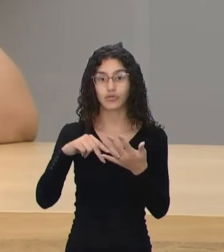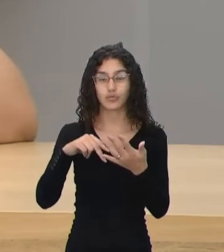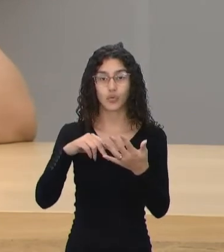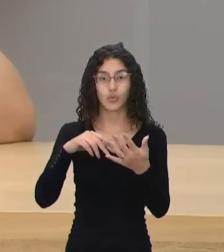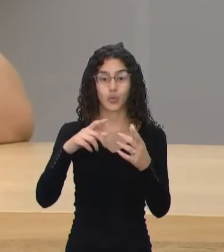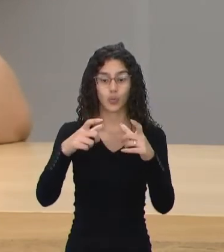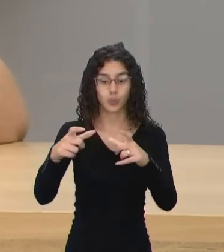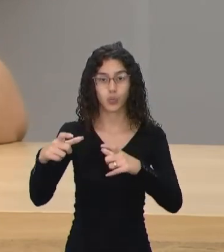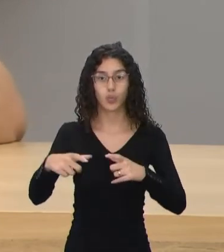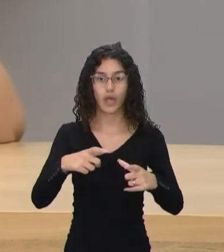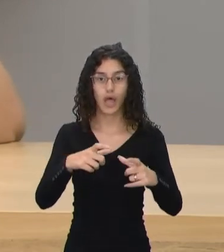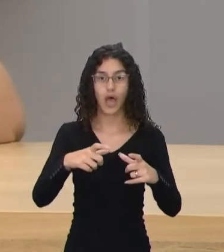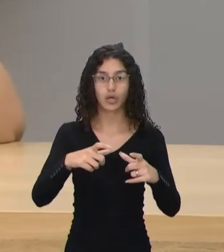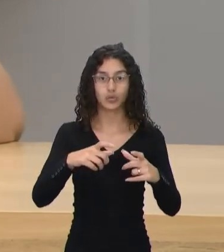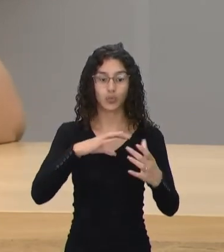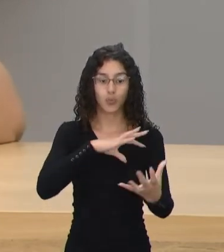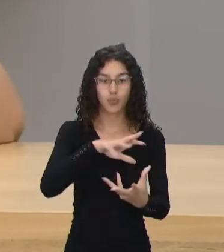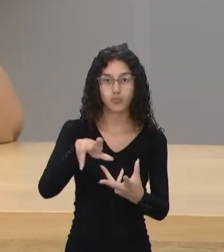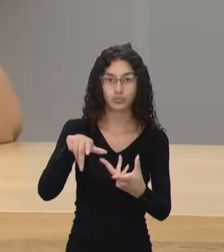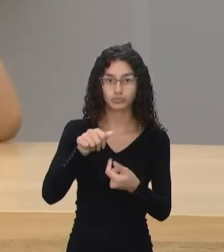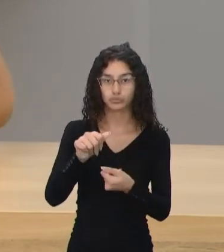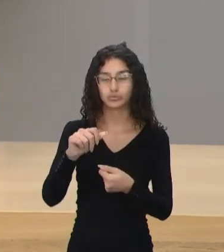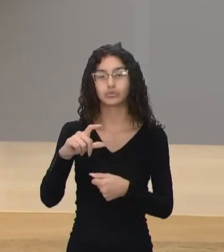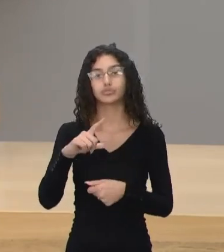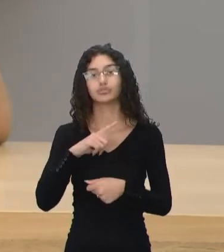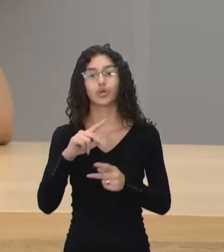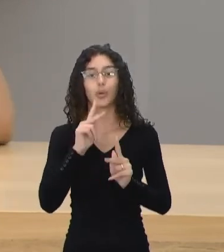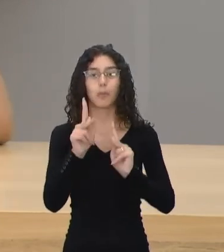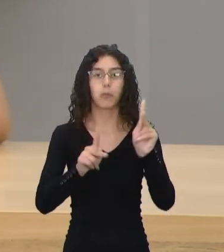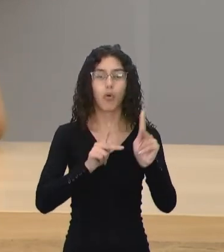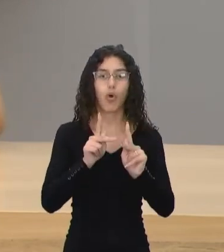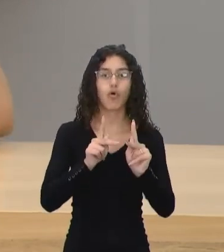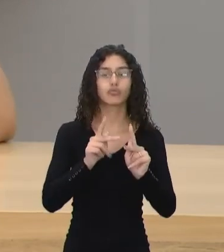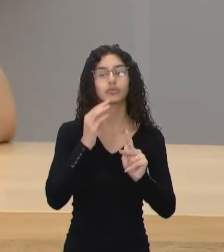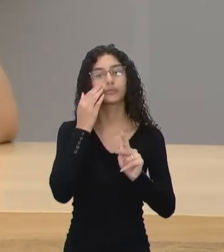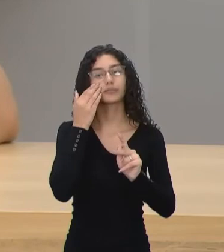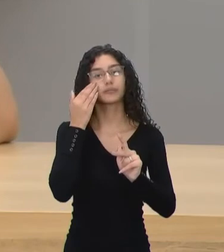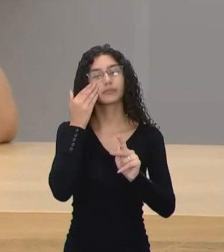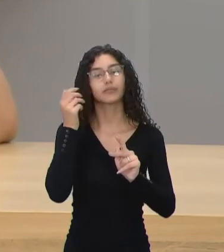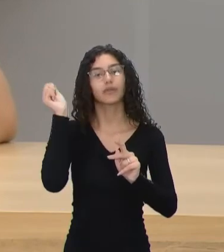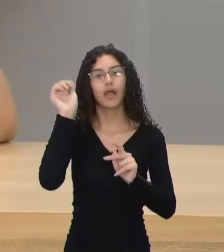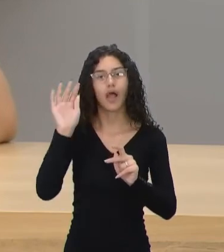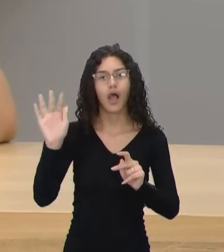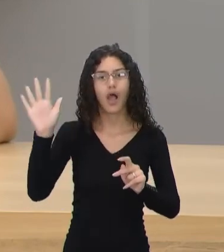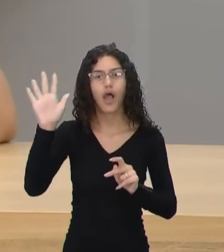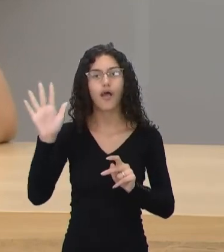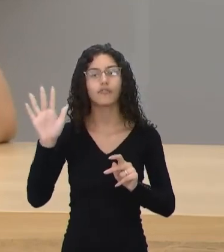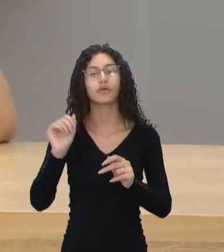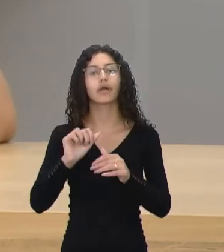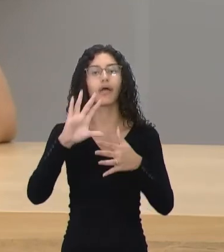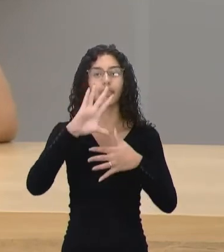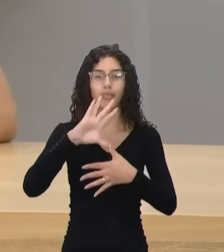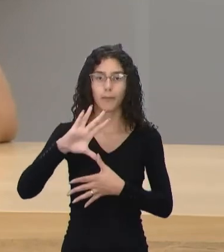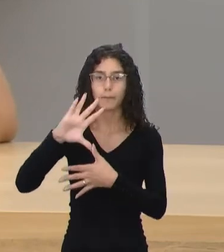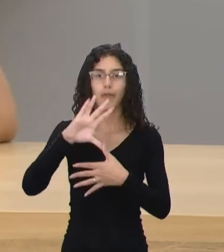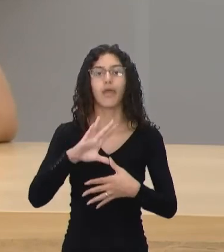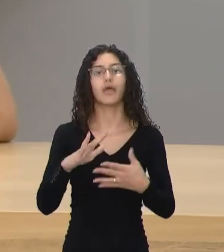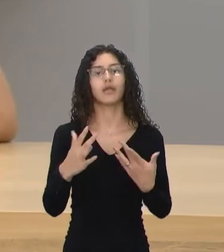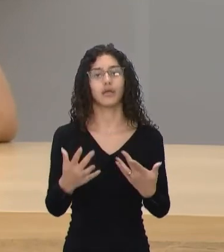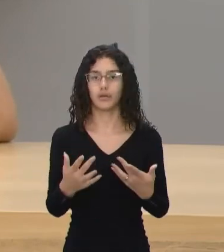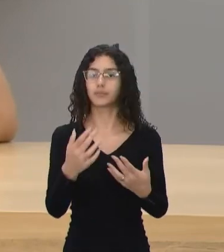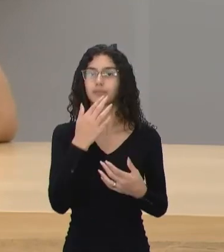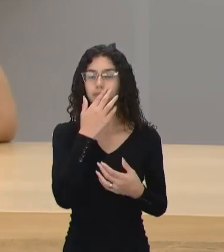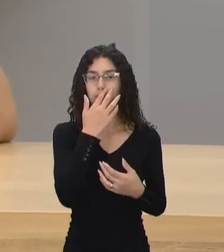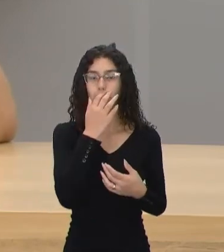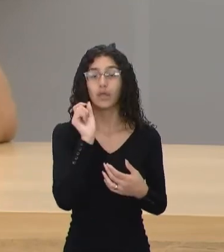planeta. Então, nós tínhamos povos africanos, povos da América, enfim.